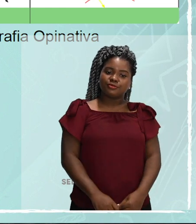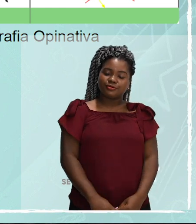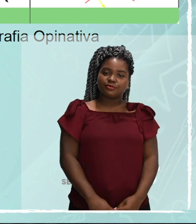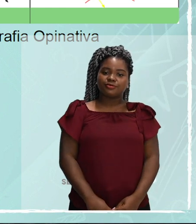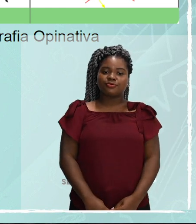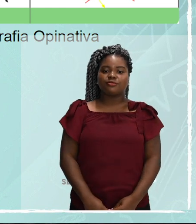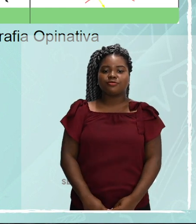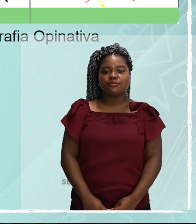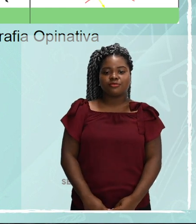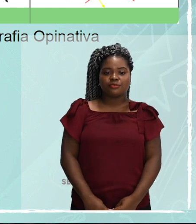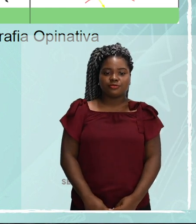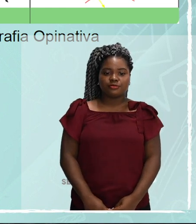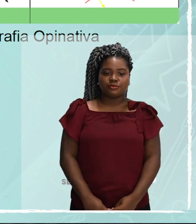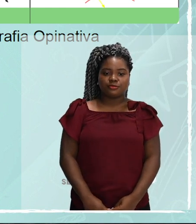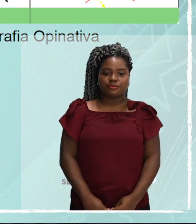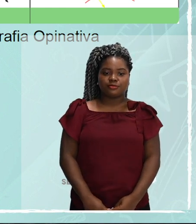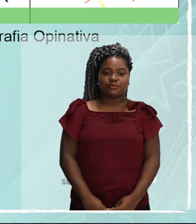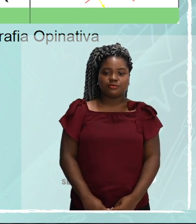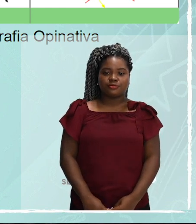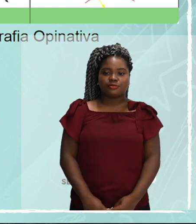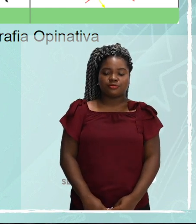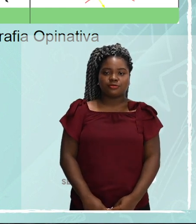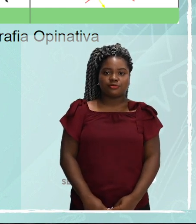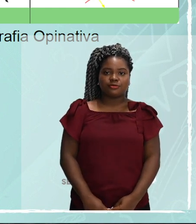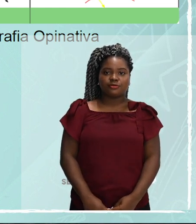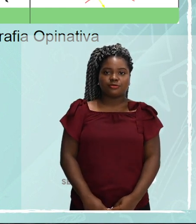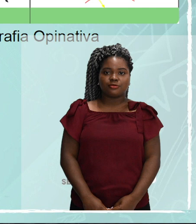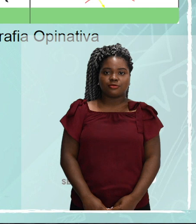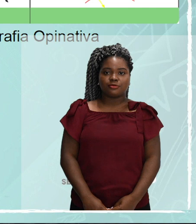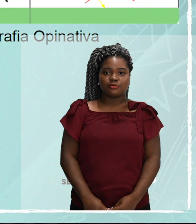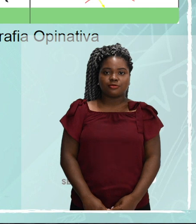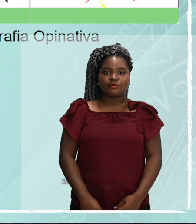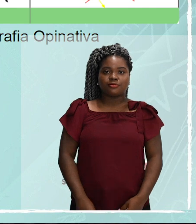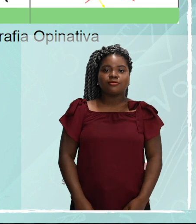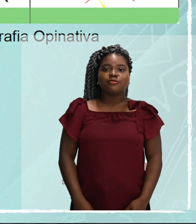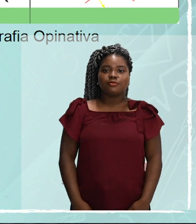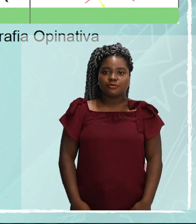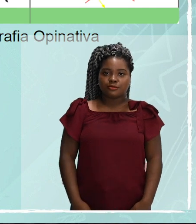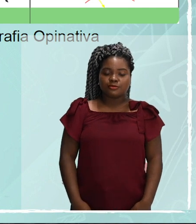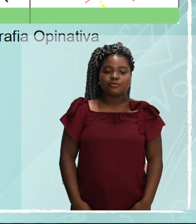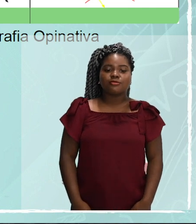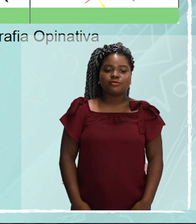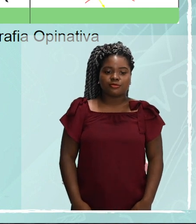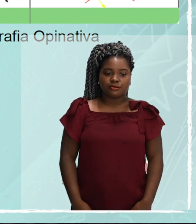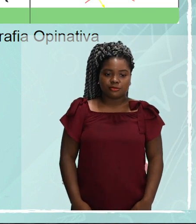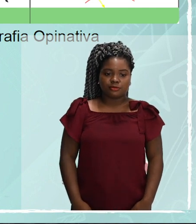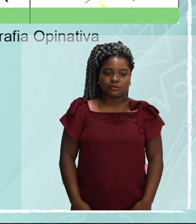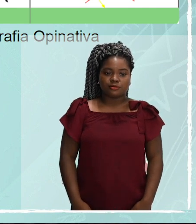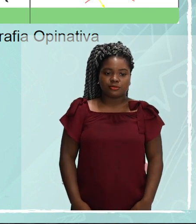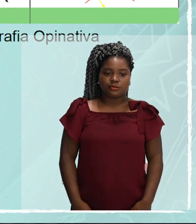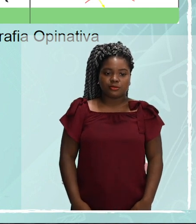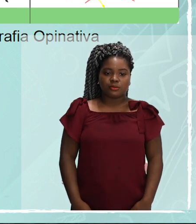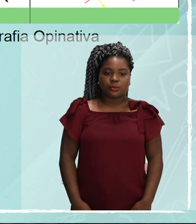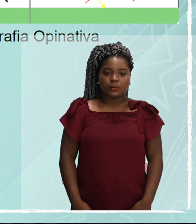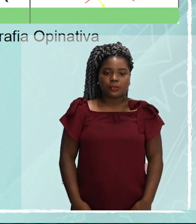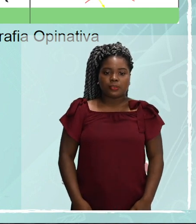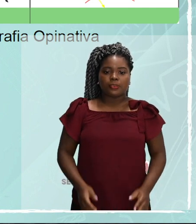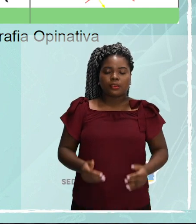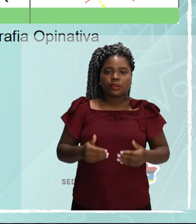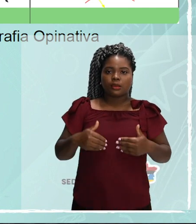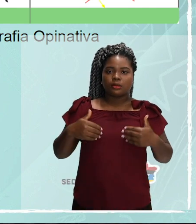a energia, como as máquinas fotográficas e imagiadores que existem na maioria dos satélites.